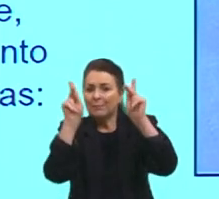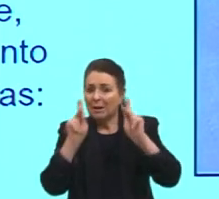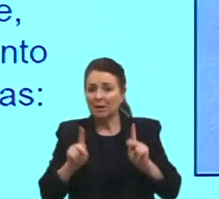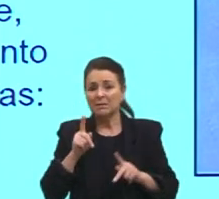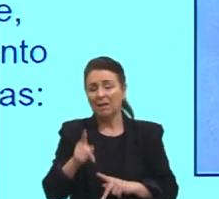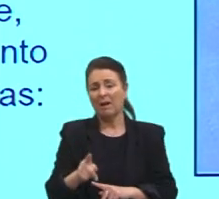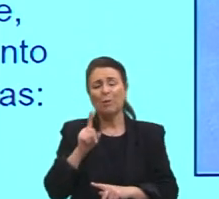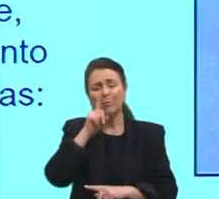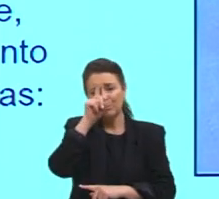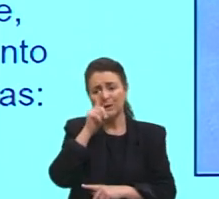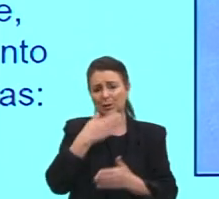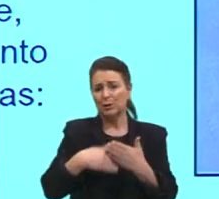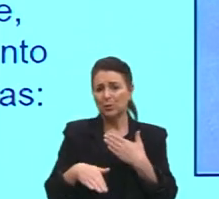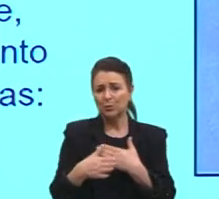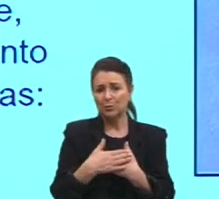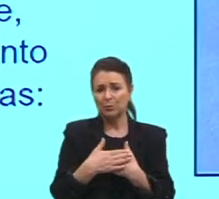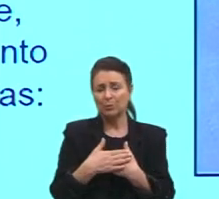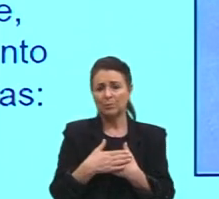teria que ver uma